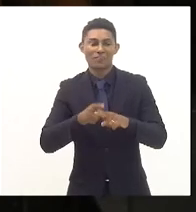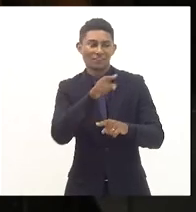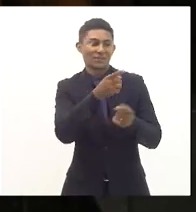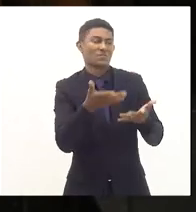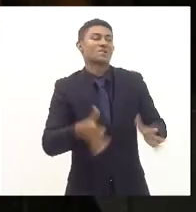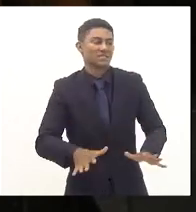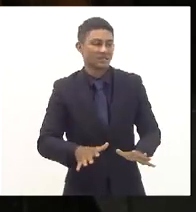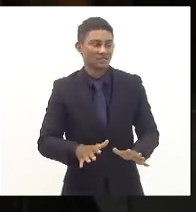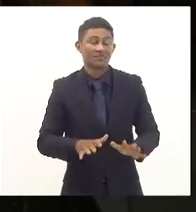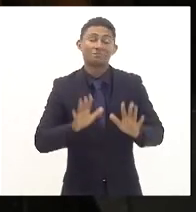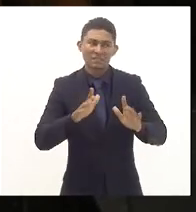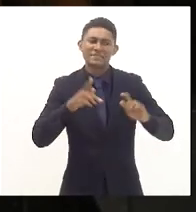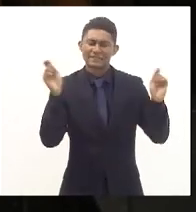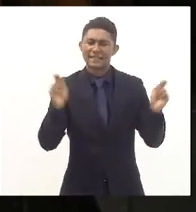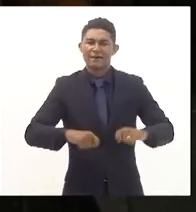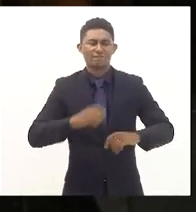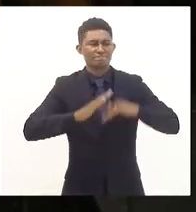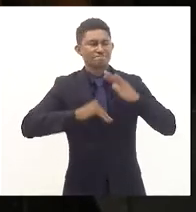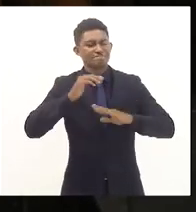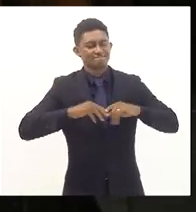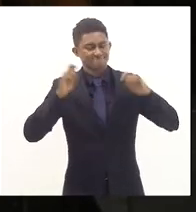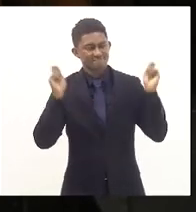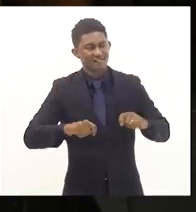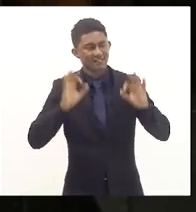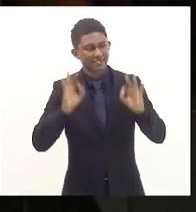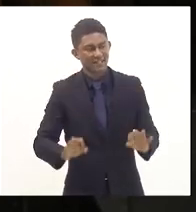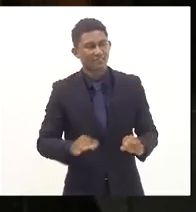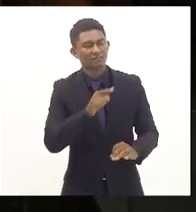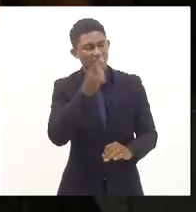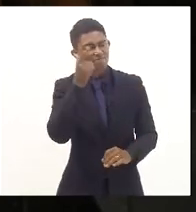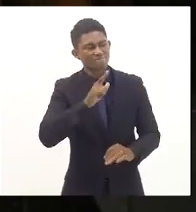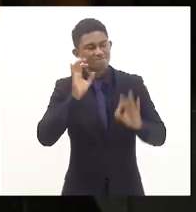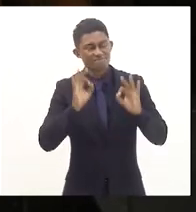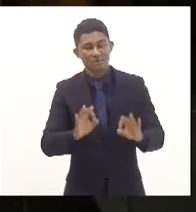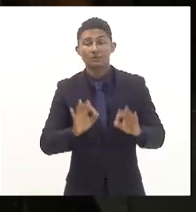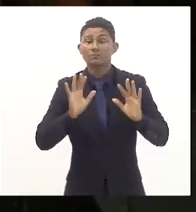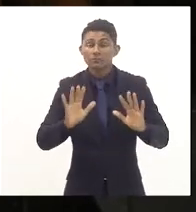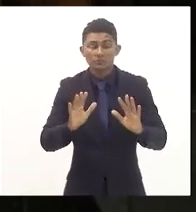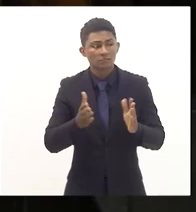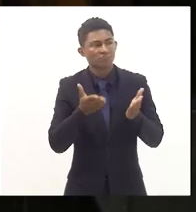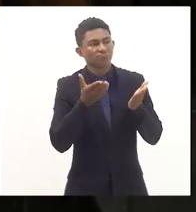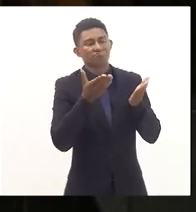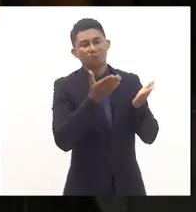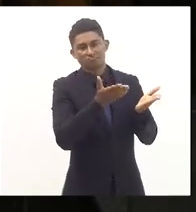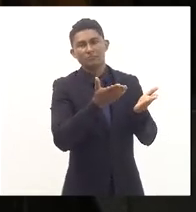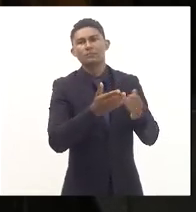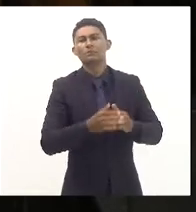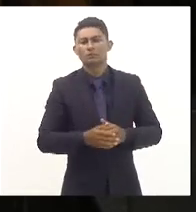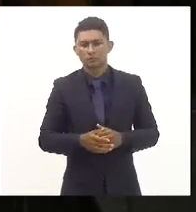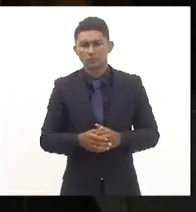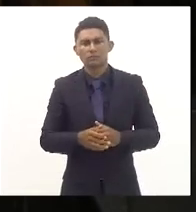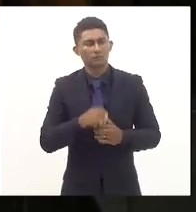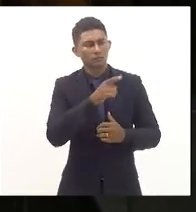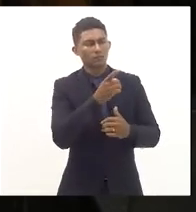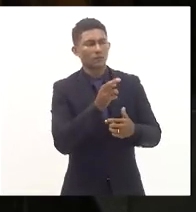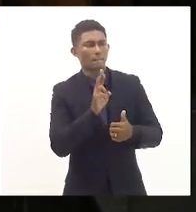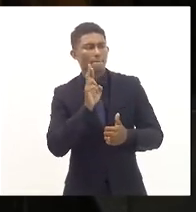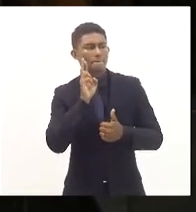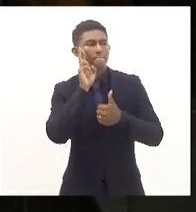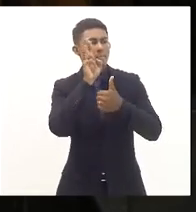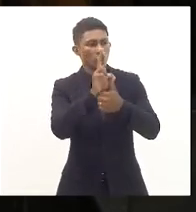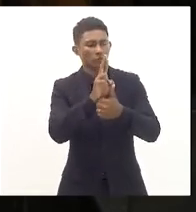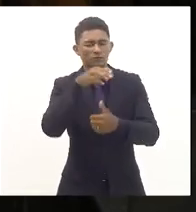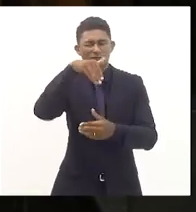opções sorteve na vida né então é maior prova de que o mérito uma se mantém o senhor é o procurador mais